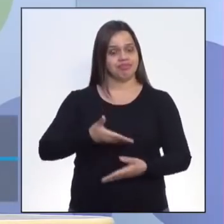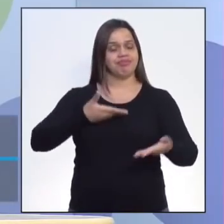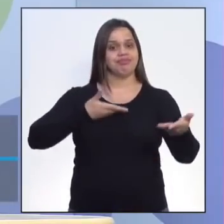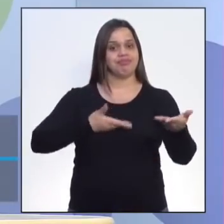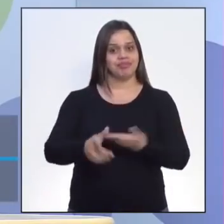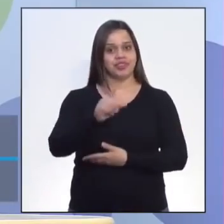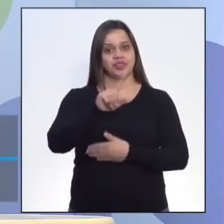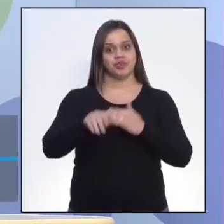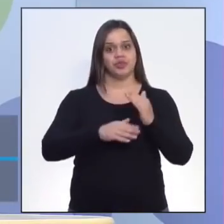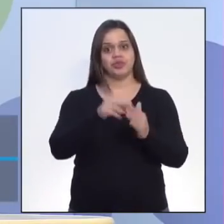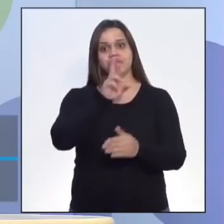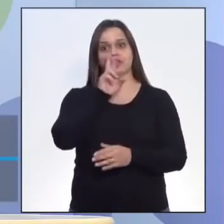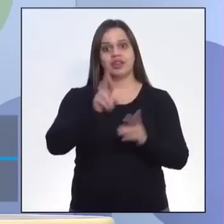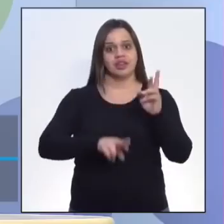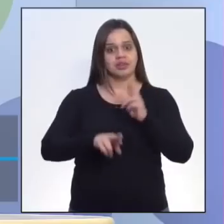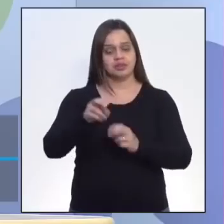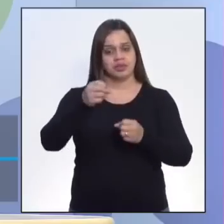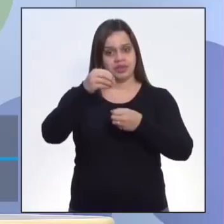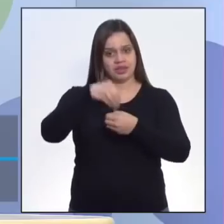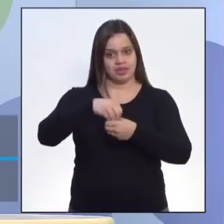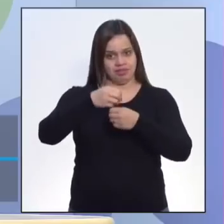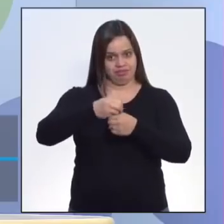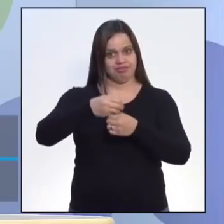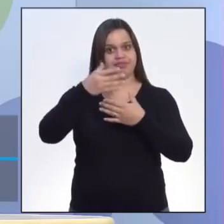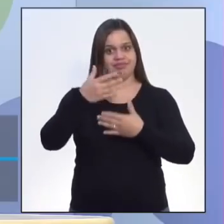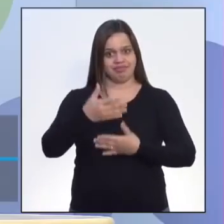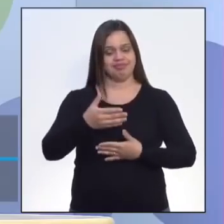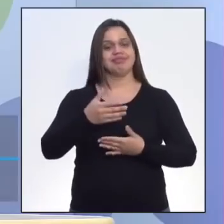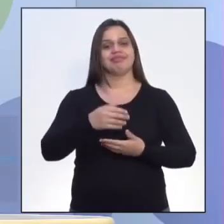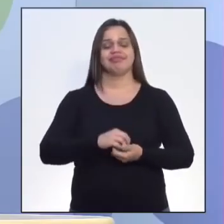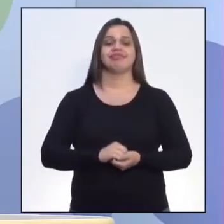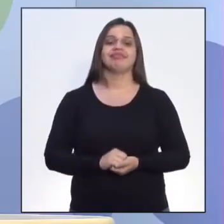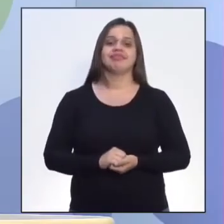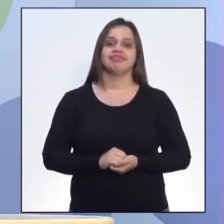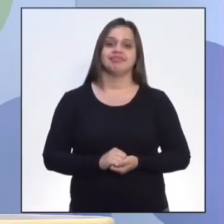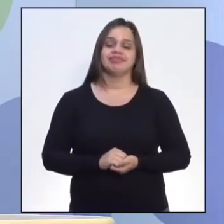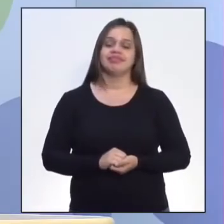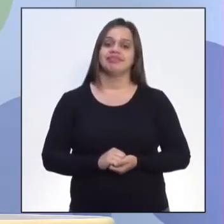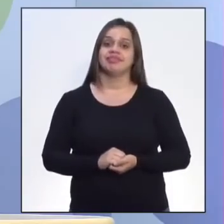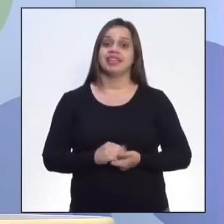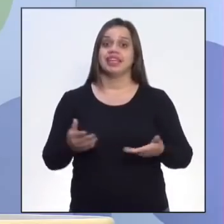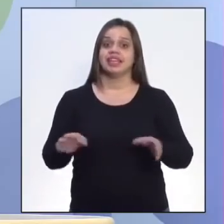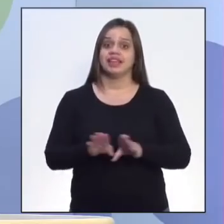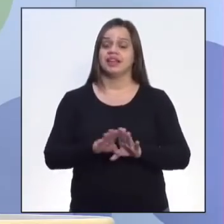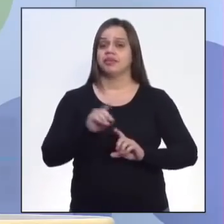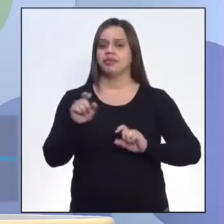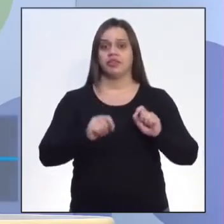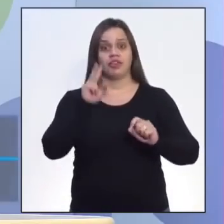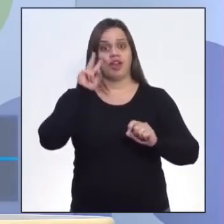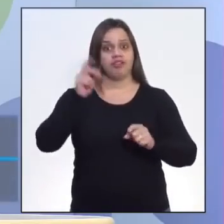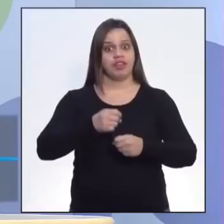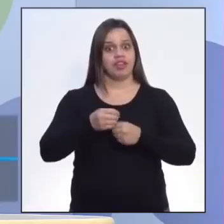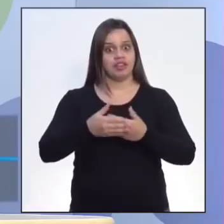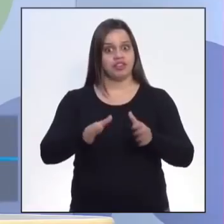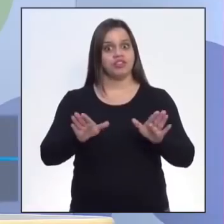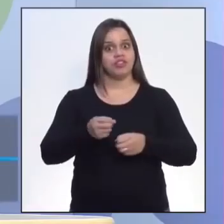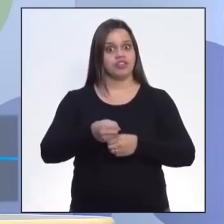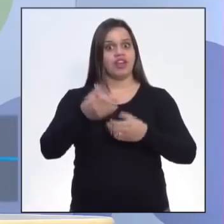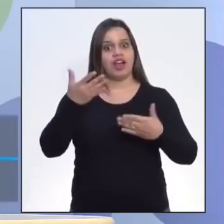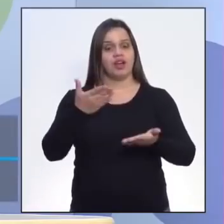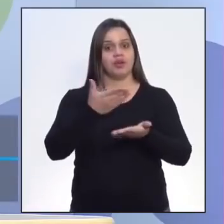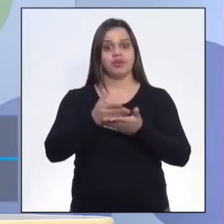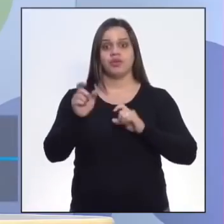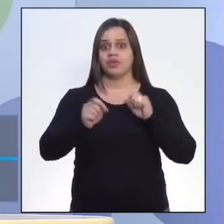né? Vou colocar o que vocês estão comentando, o que vocês estão dizendo no chat aqui. Colocar, olha, como o chat já está aberto aqui de começo, muitos